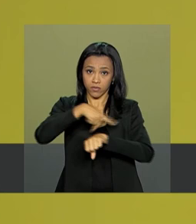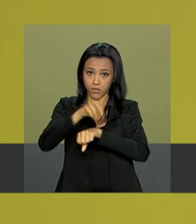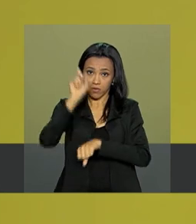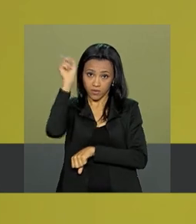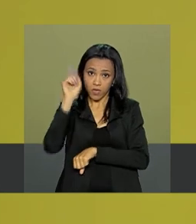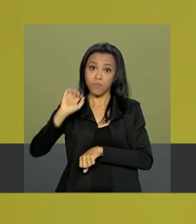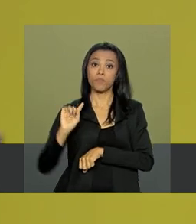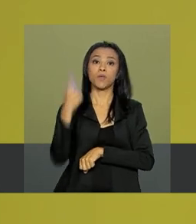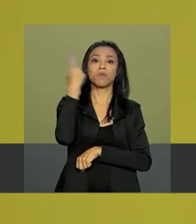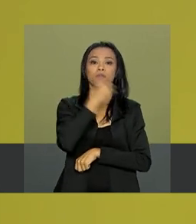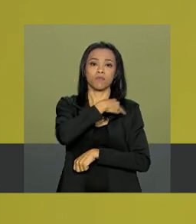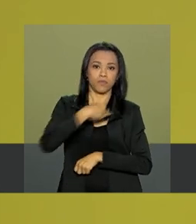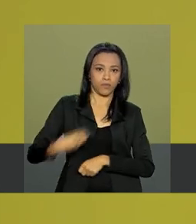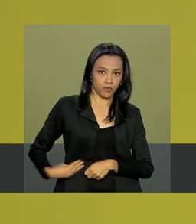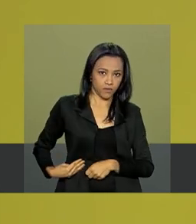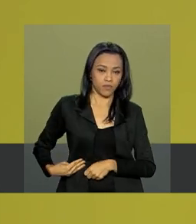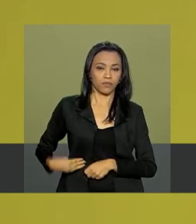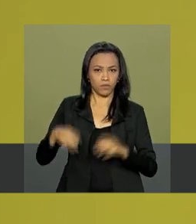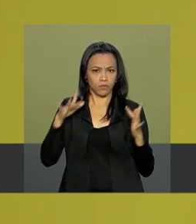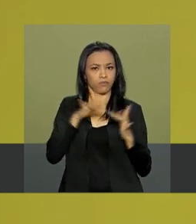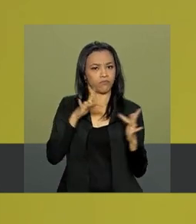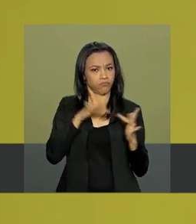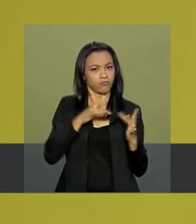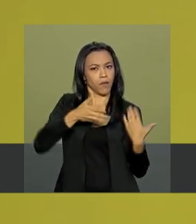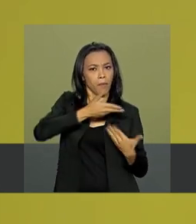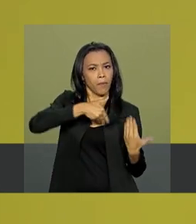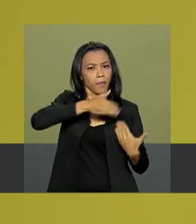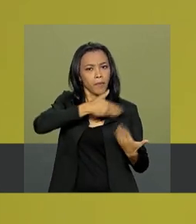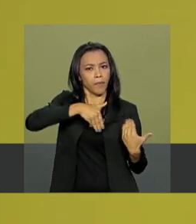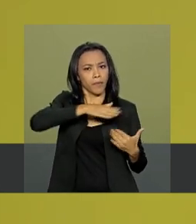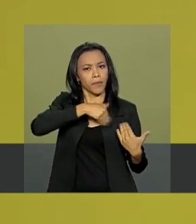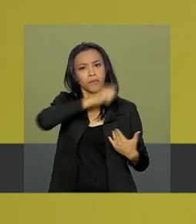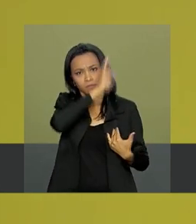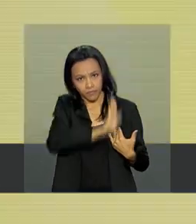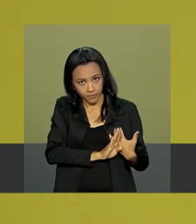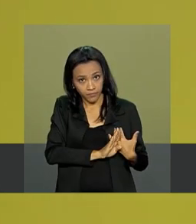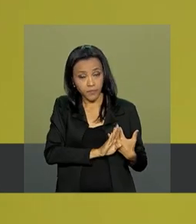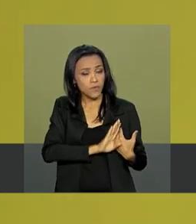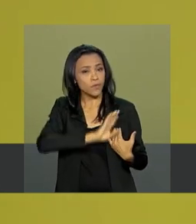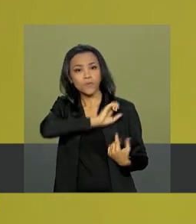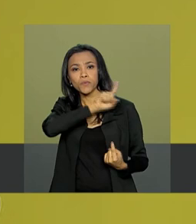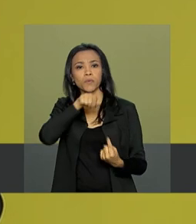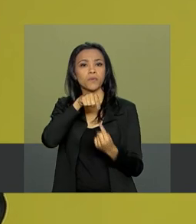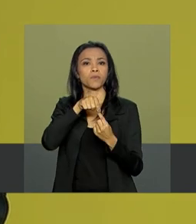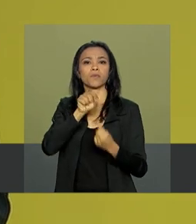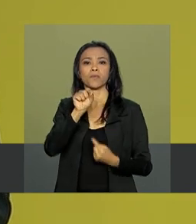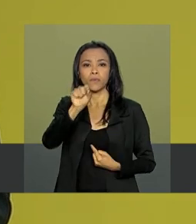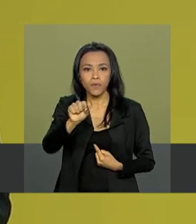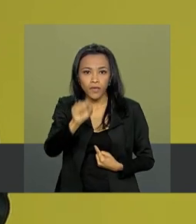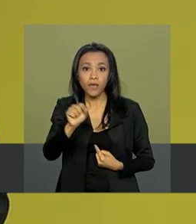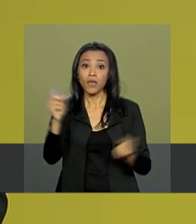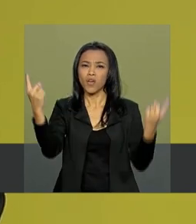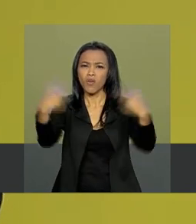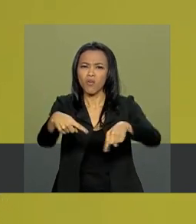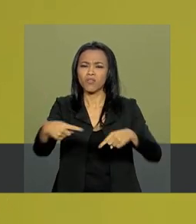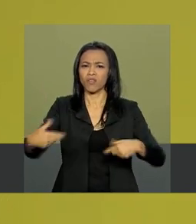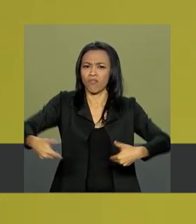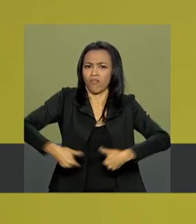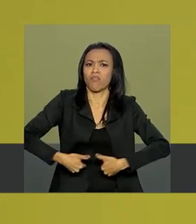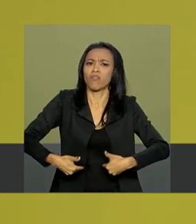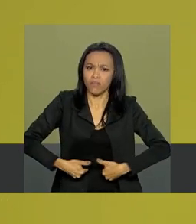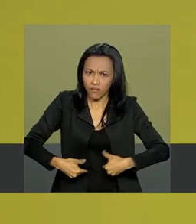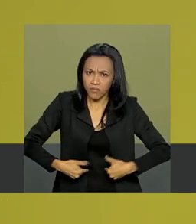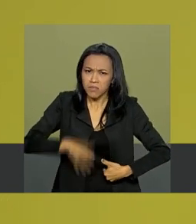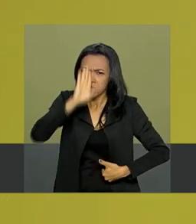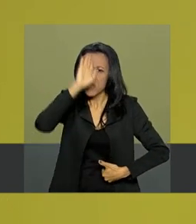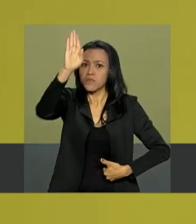em conexão com o Brasil, com o governo brasileiro, em favor para combate à fome especialmente